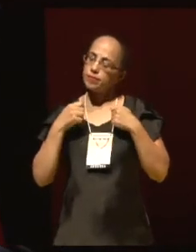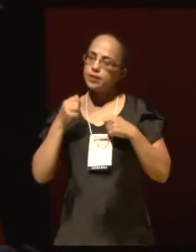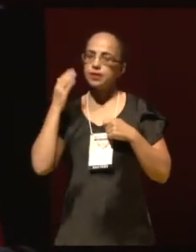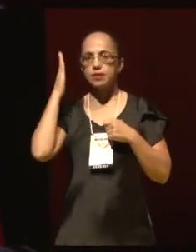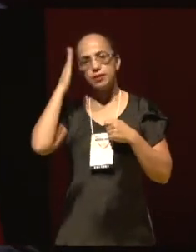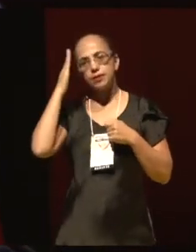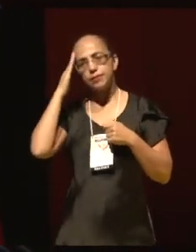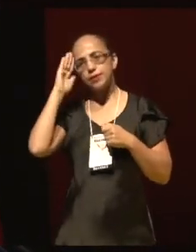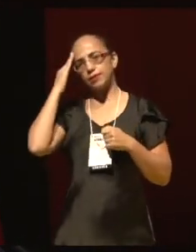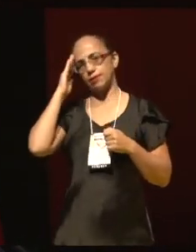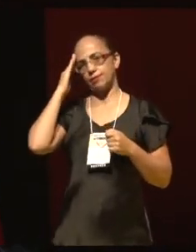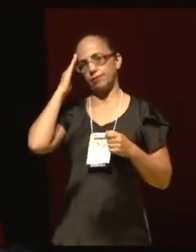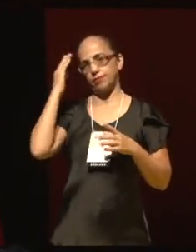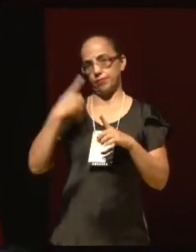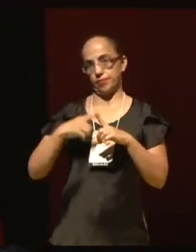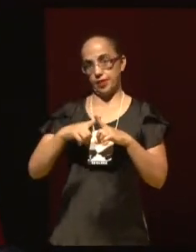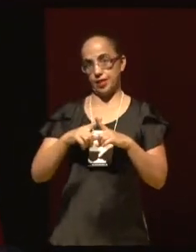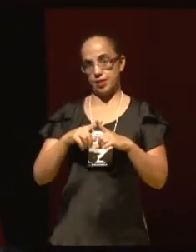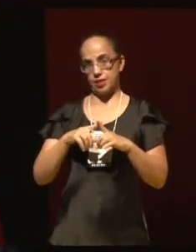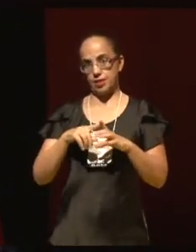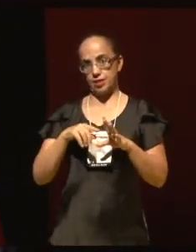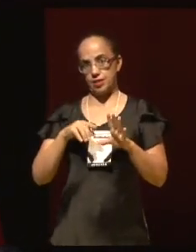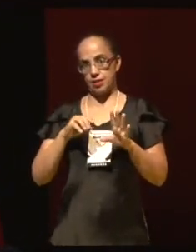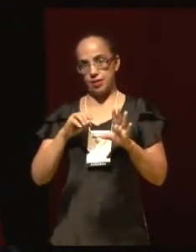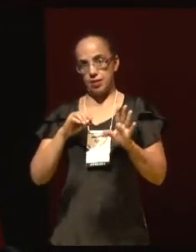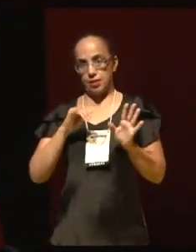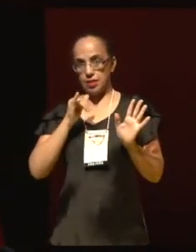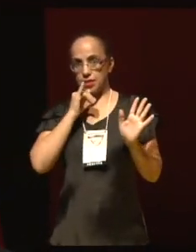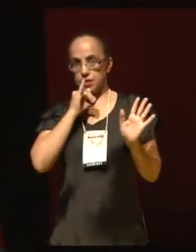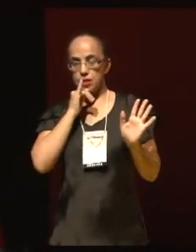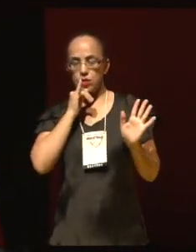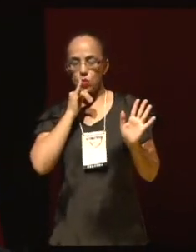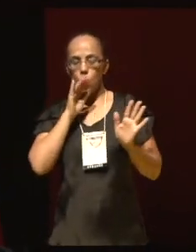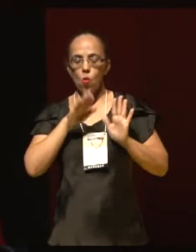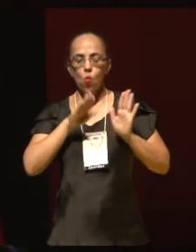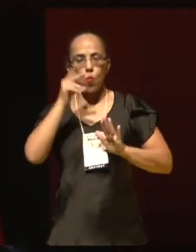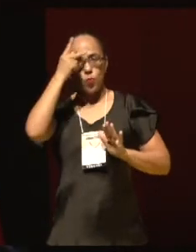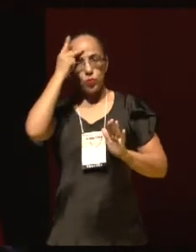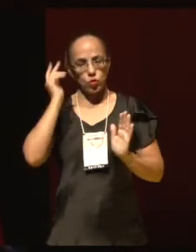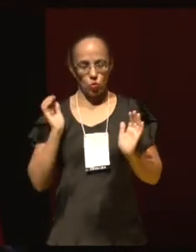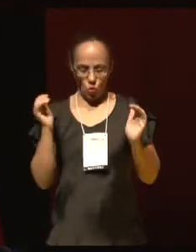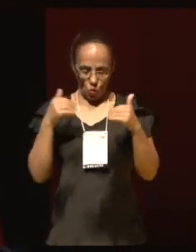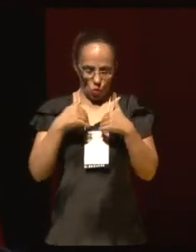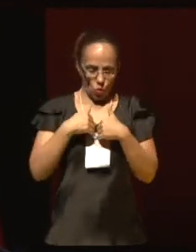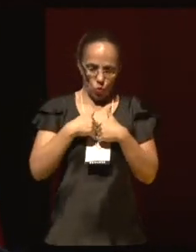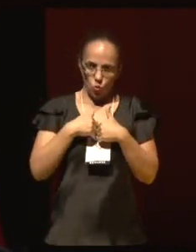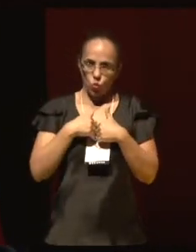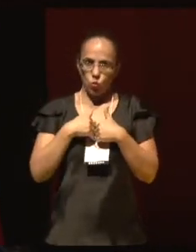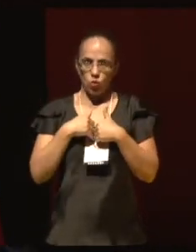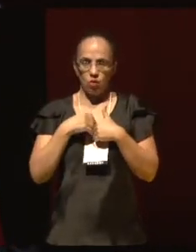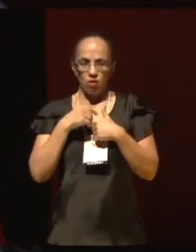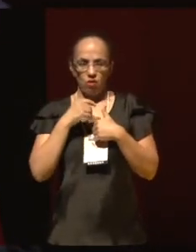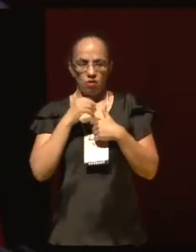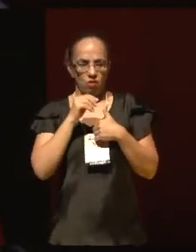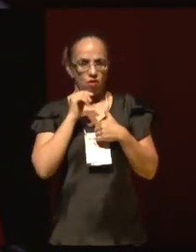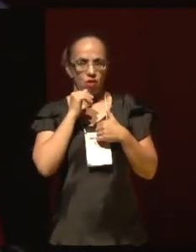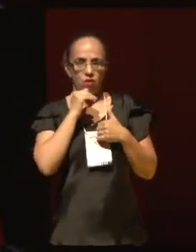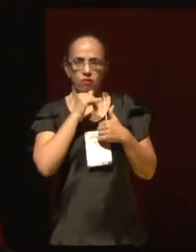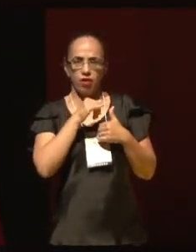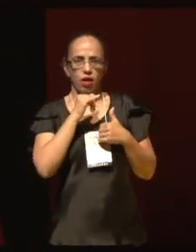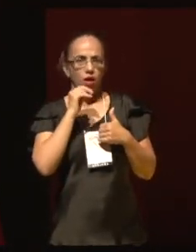que não fala, por exemplo, em caso de algumas pessoas autistas, de que não fala e jamais vai falar, tampouco